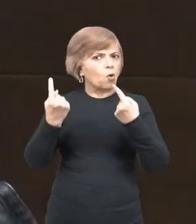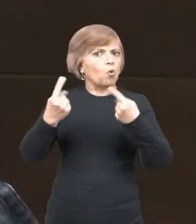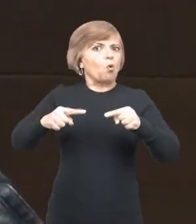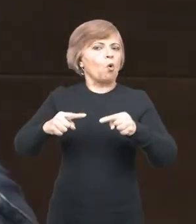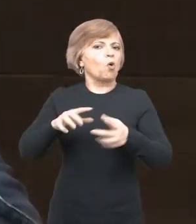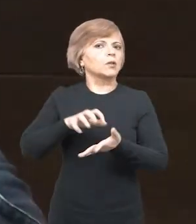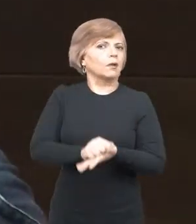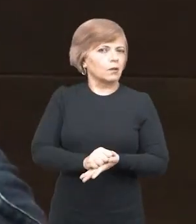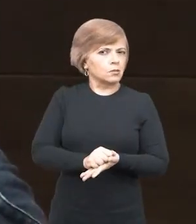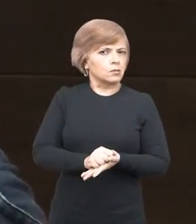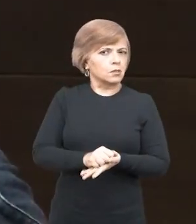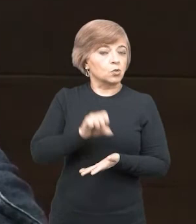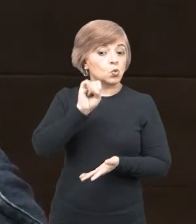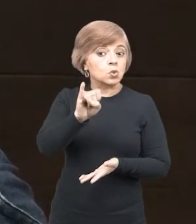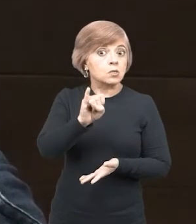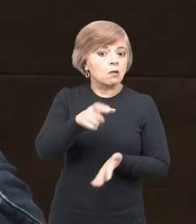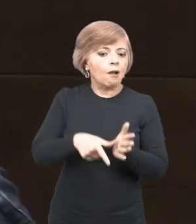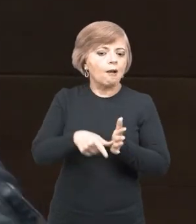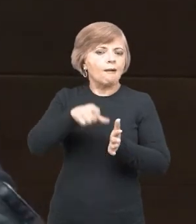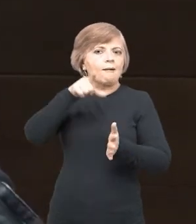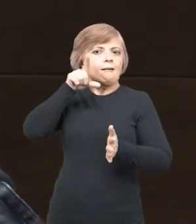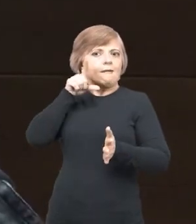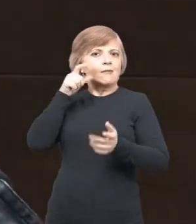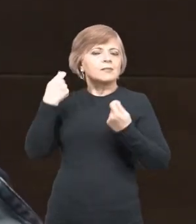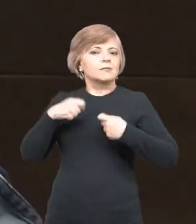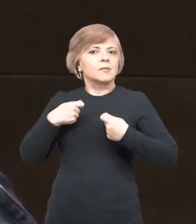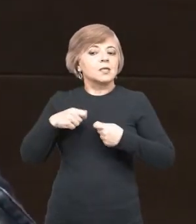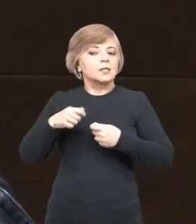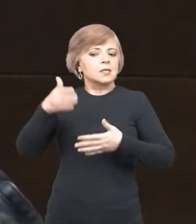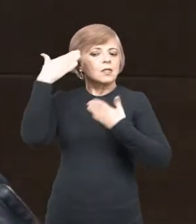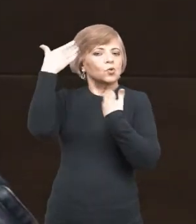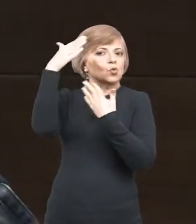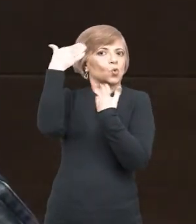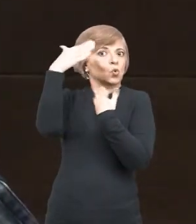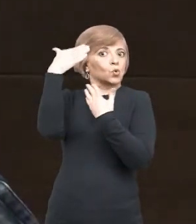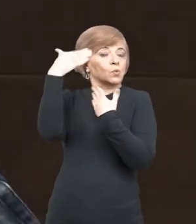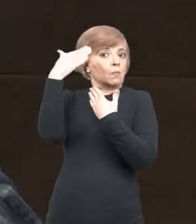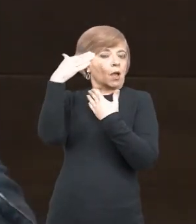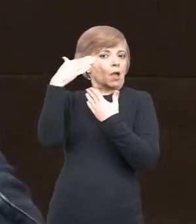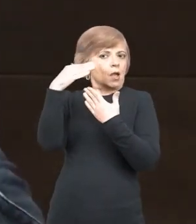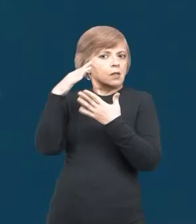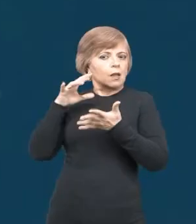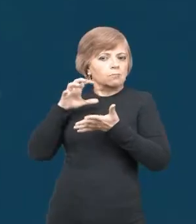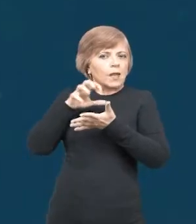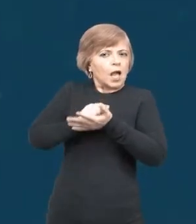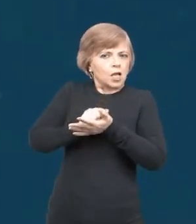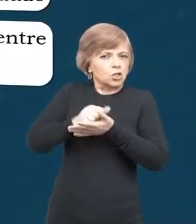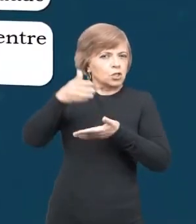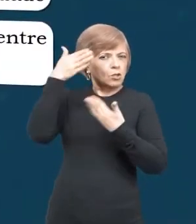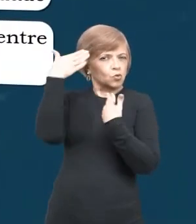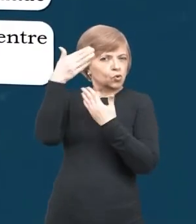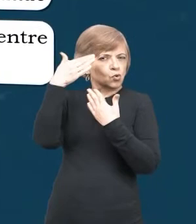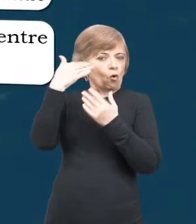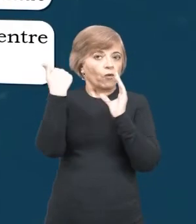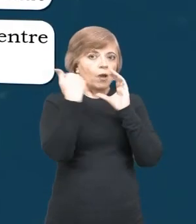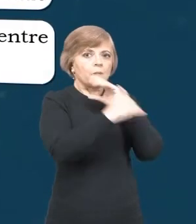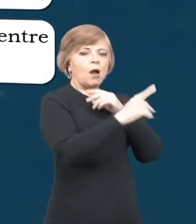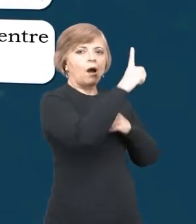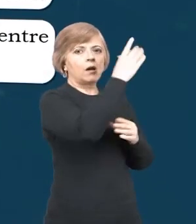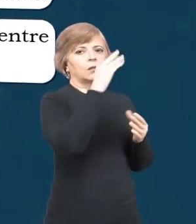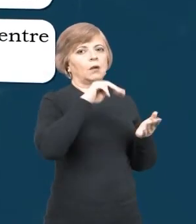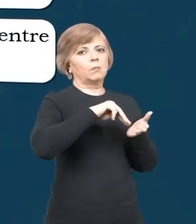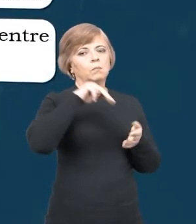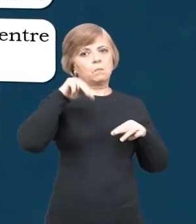as diligências e demonstrar uma suspeita concreta de fraude, o que foi